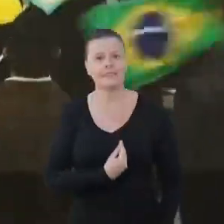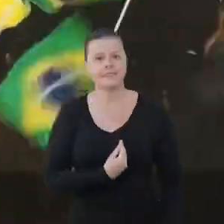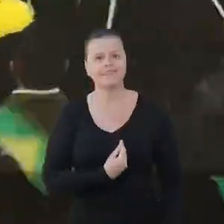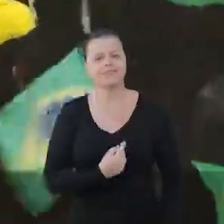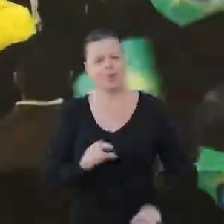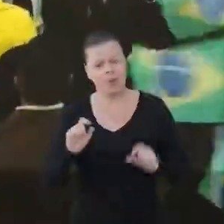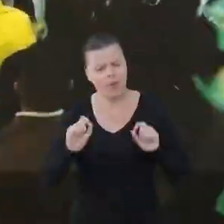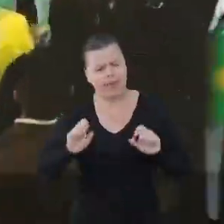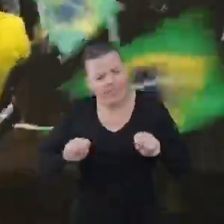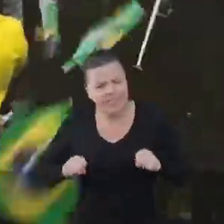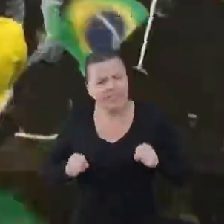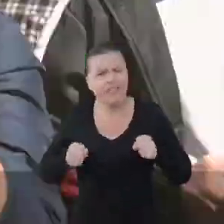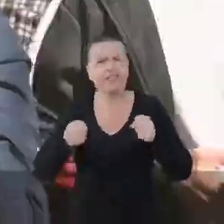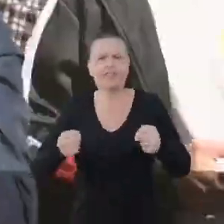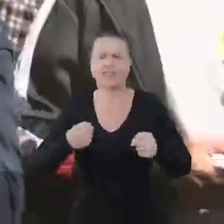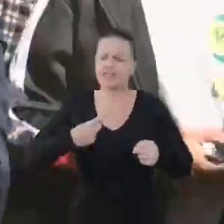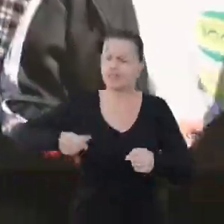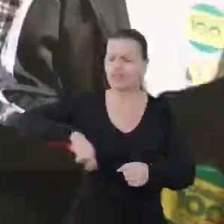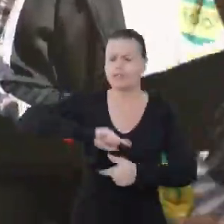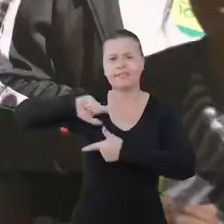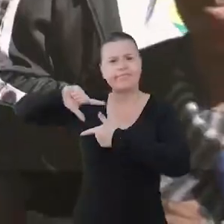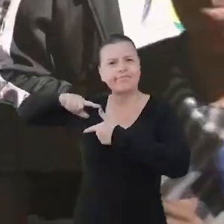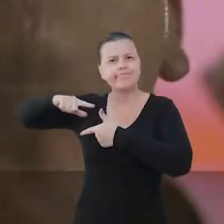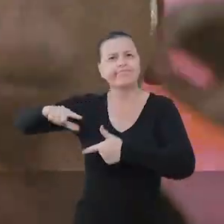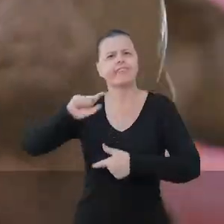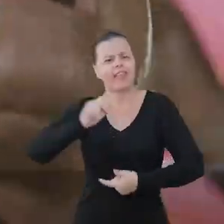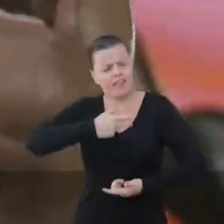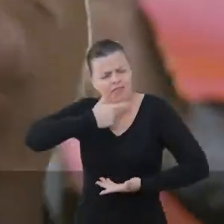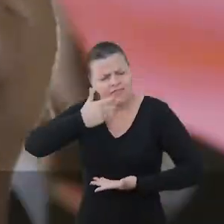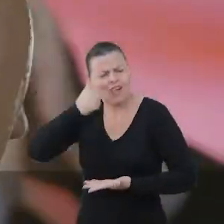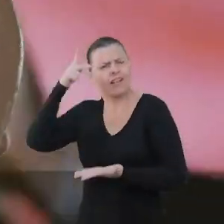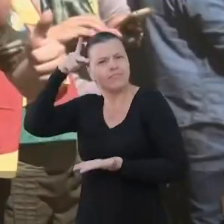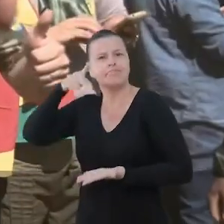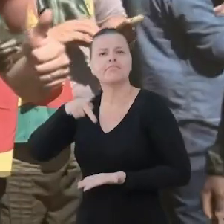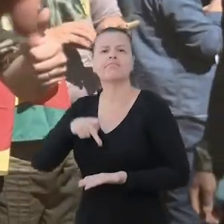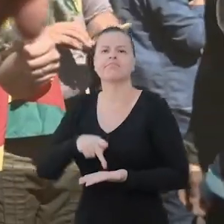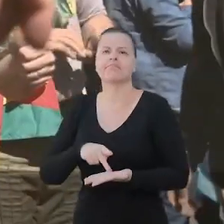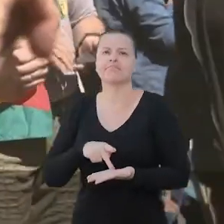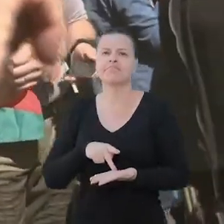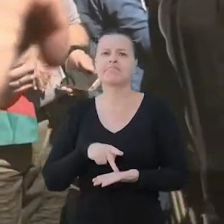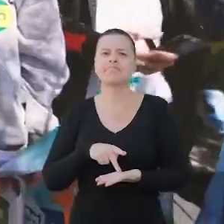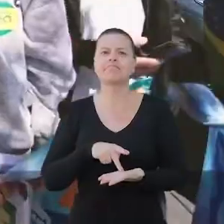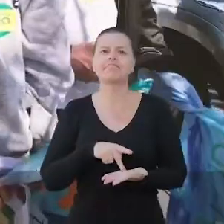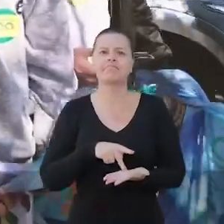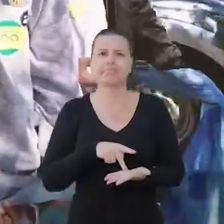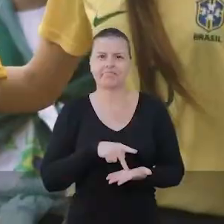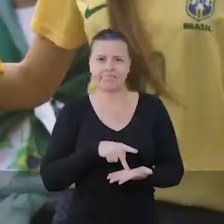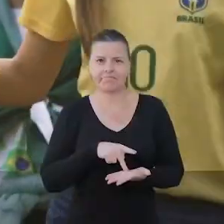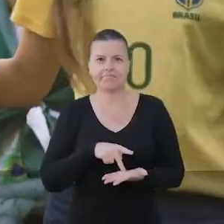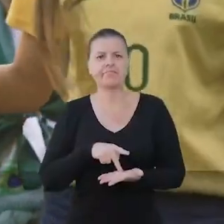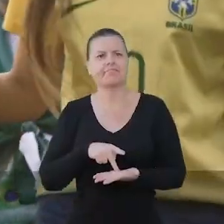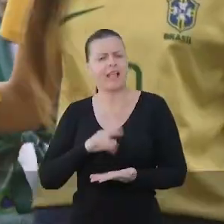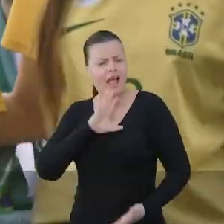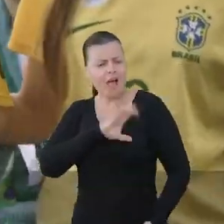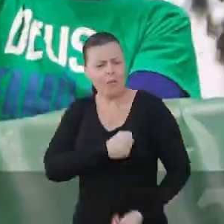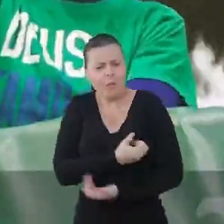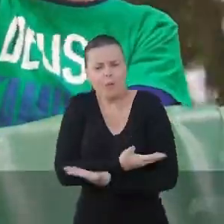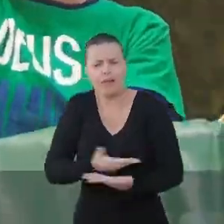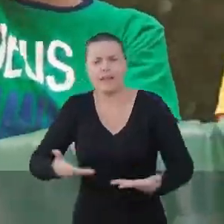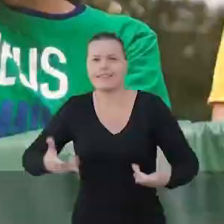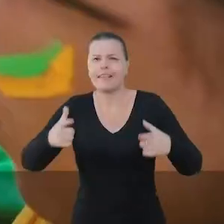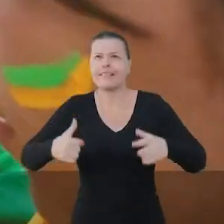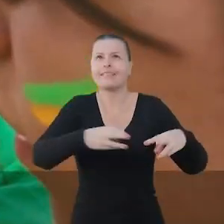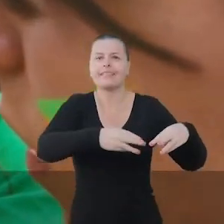quem defende a nossa tradição, quem tem palavra, amor por essa